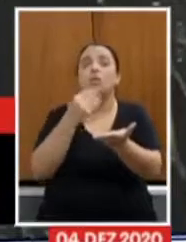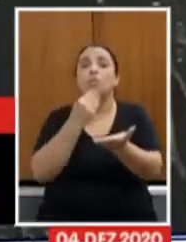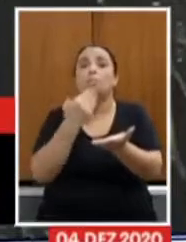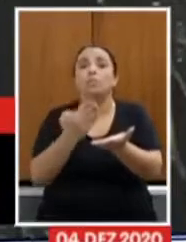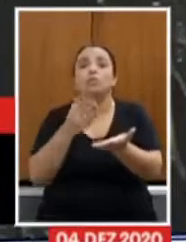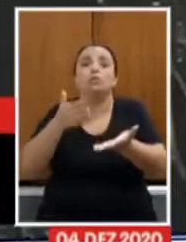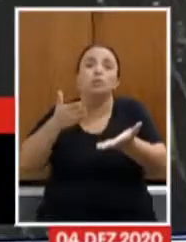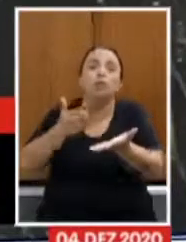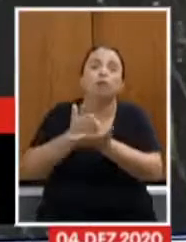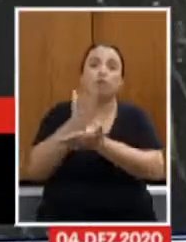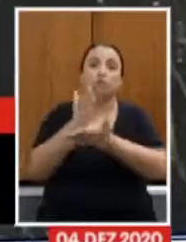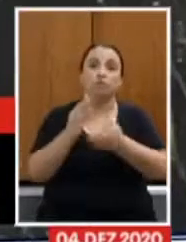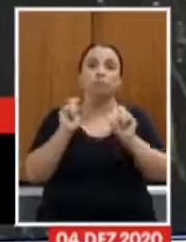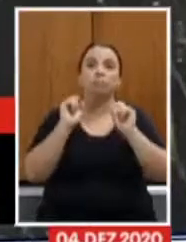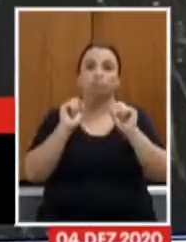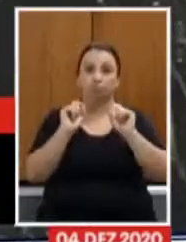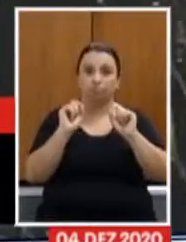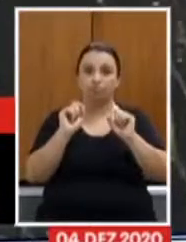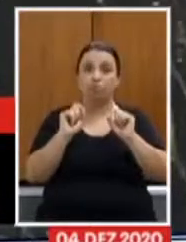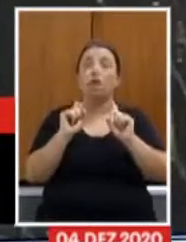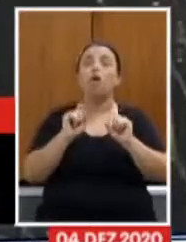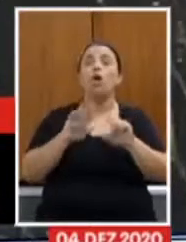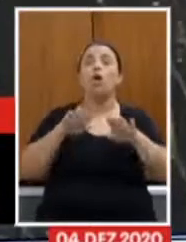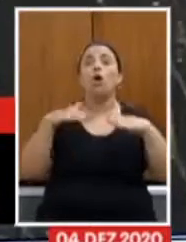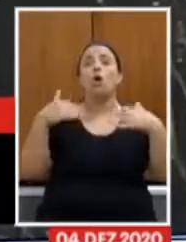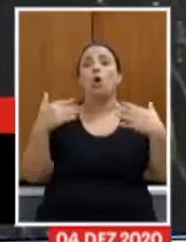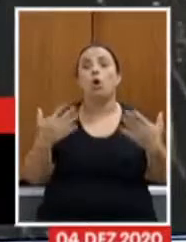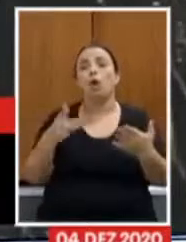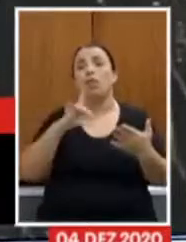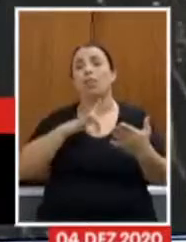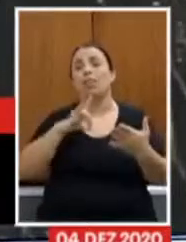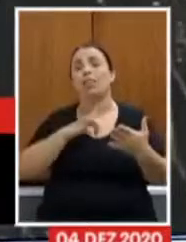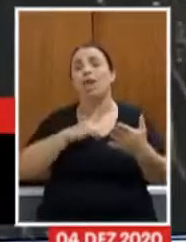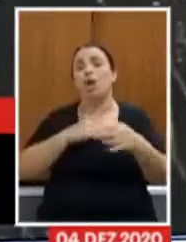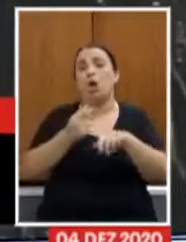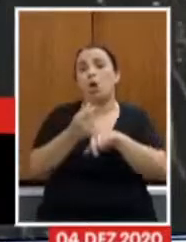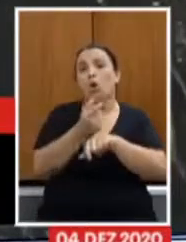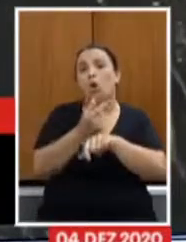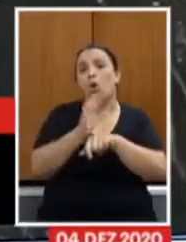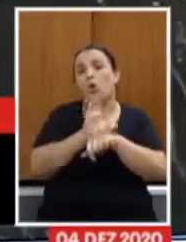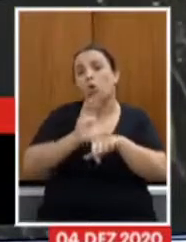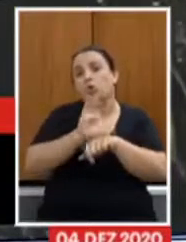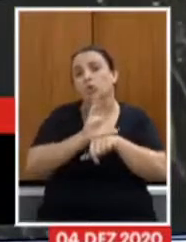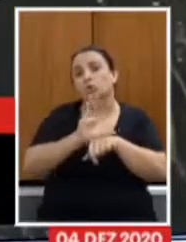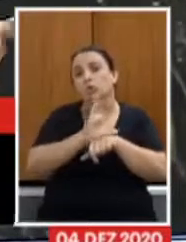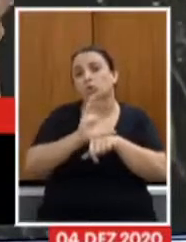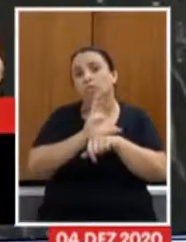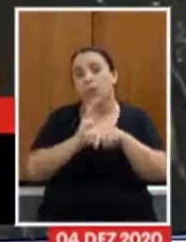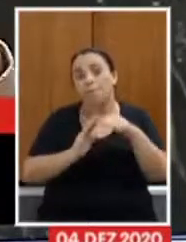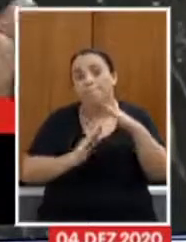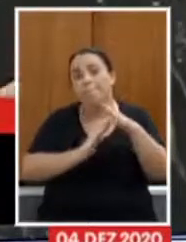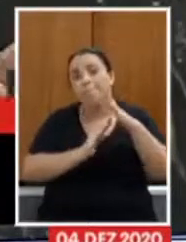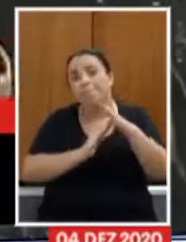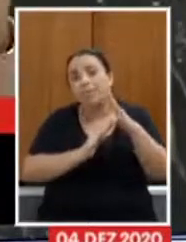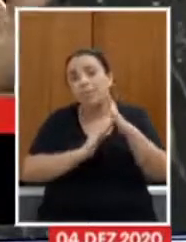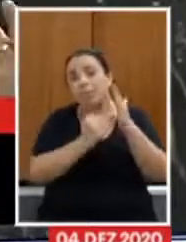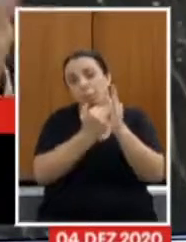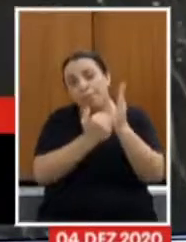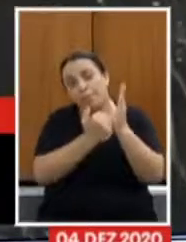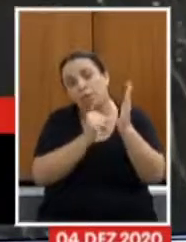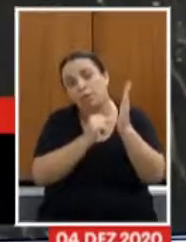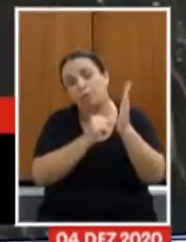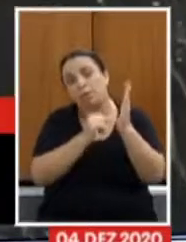aprovação? Que quando da apuração do mínimo constitucional, aquela diferença para se chegar